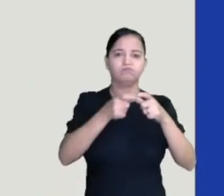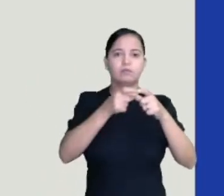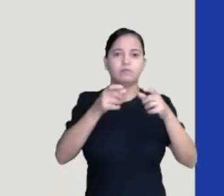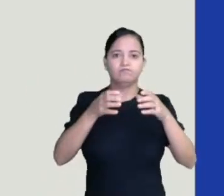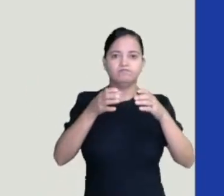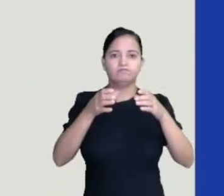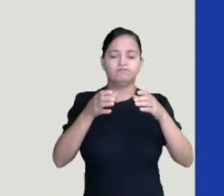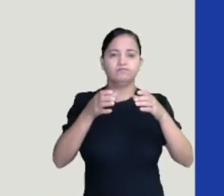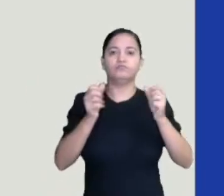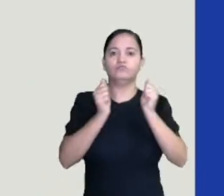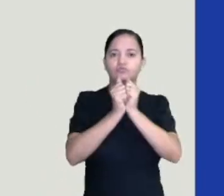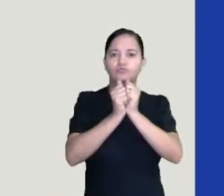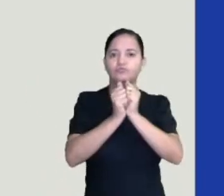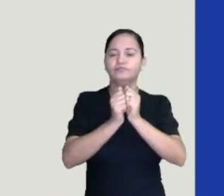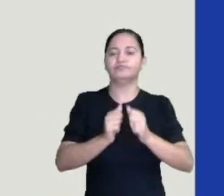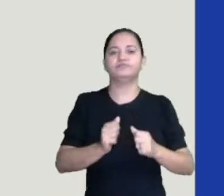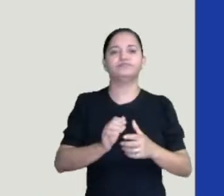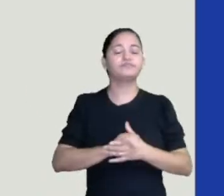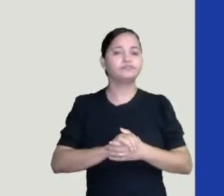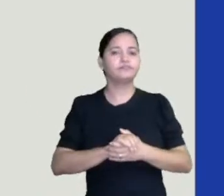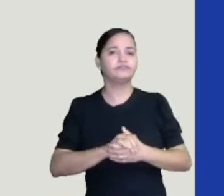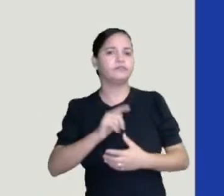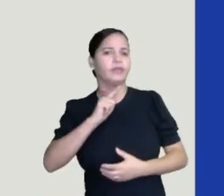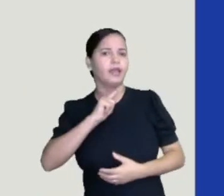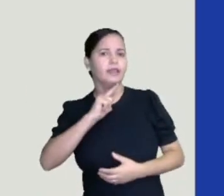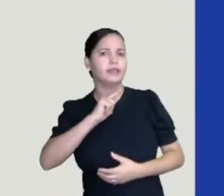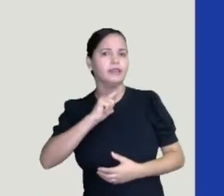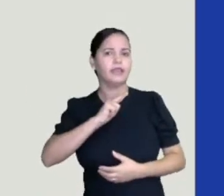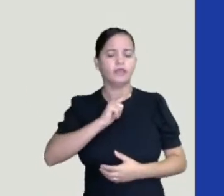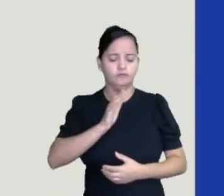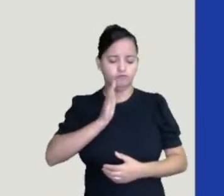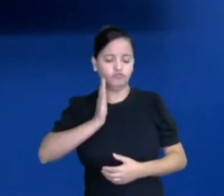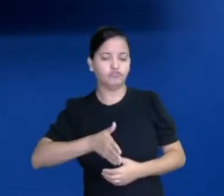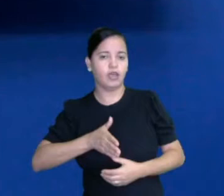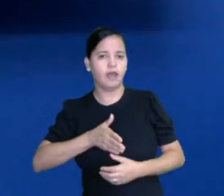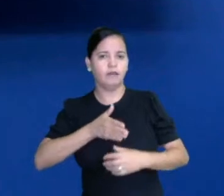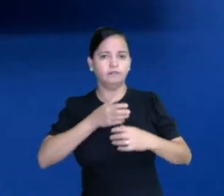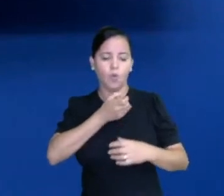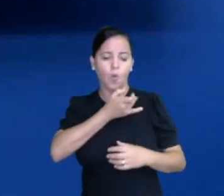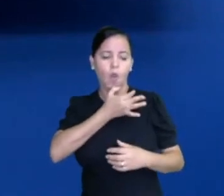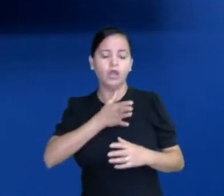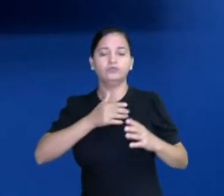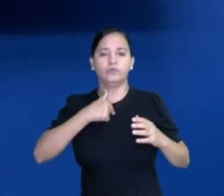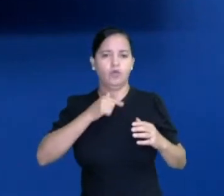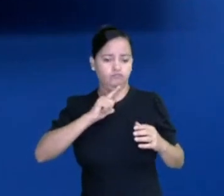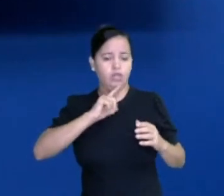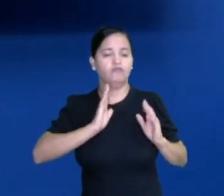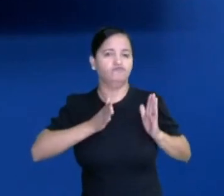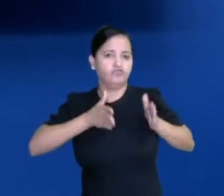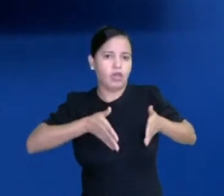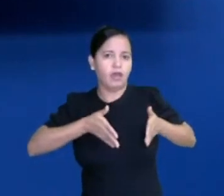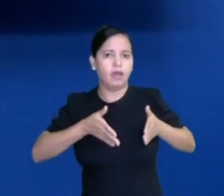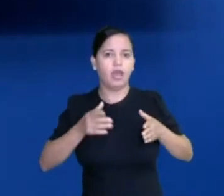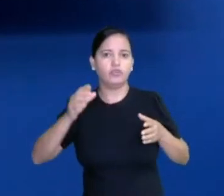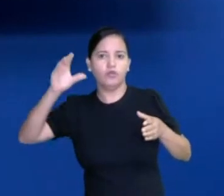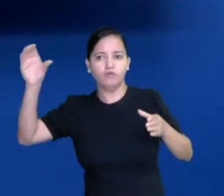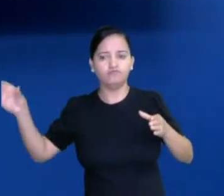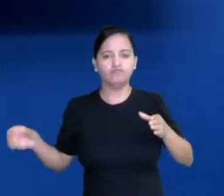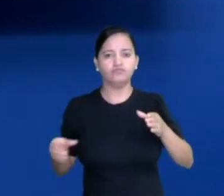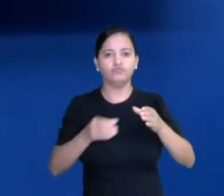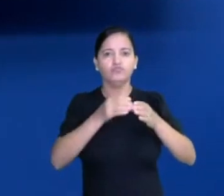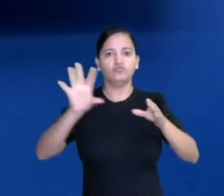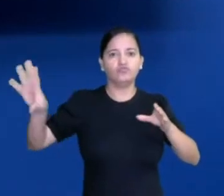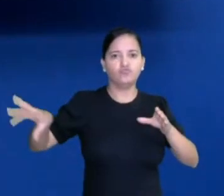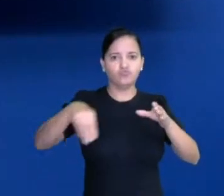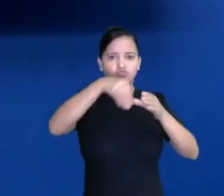outra já existente. Tem uma determinada quantidade e eu vou acrescentar ao que eu já